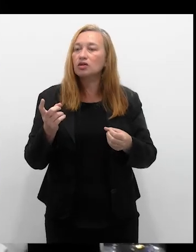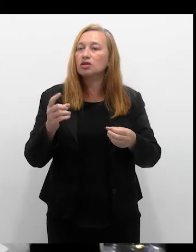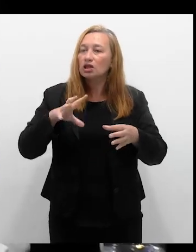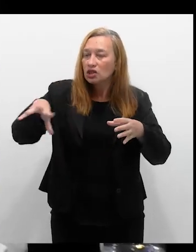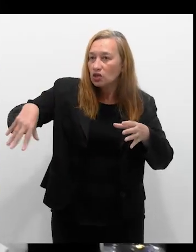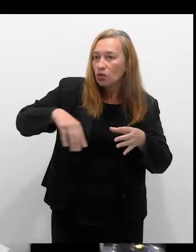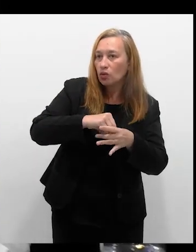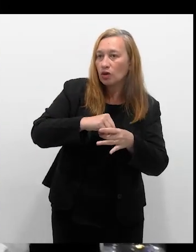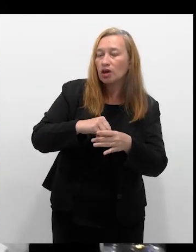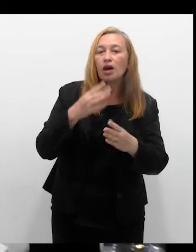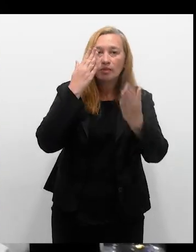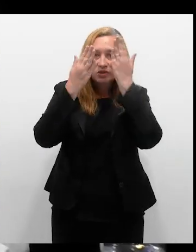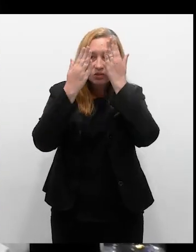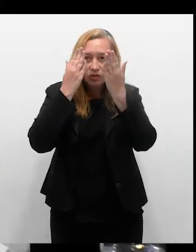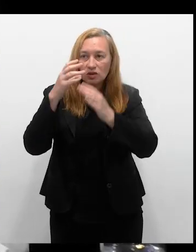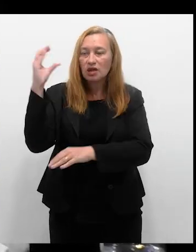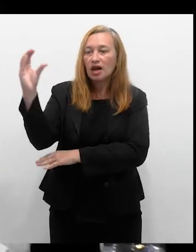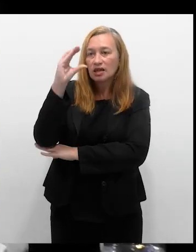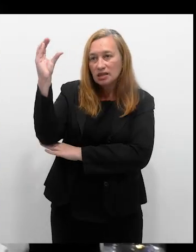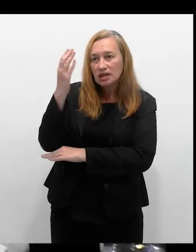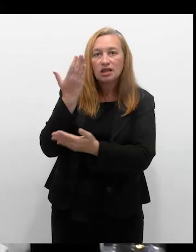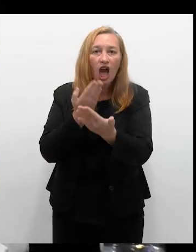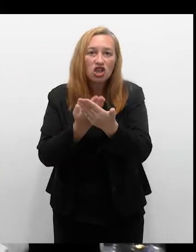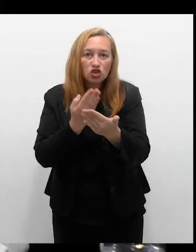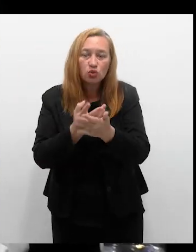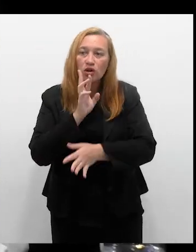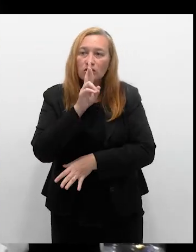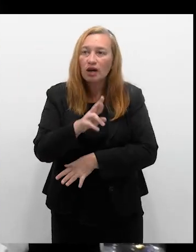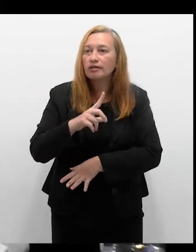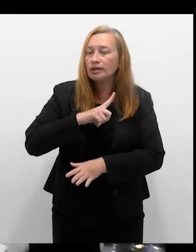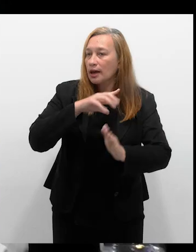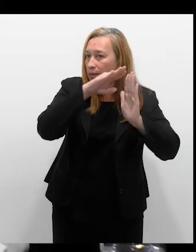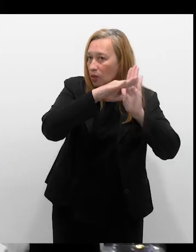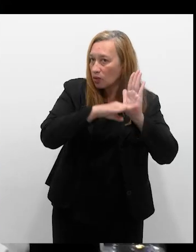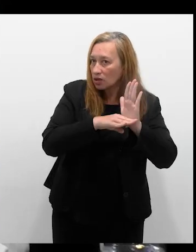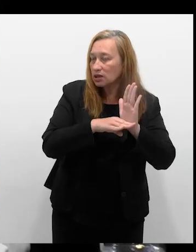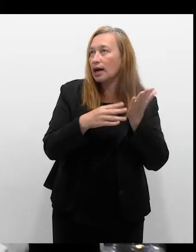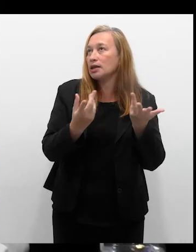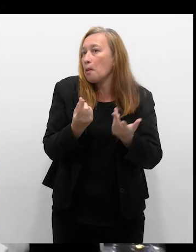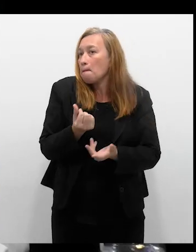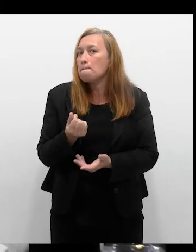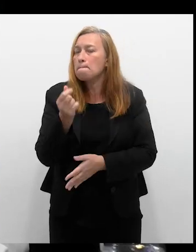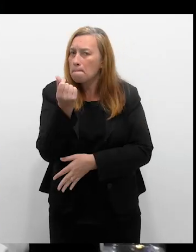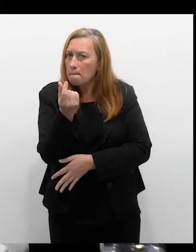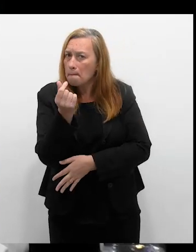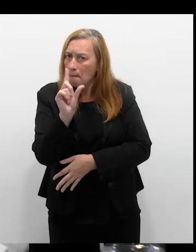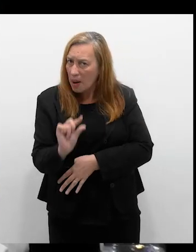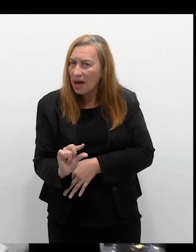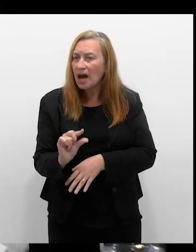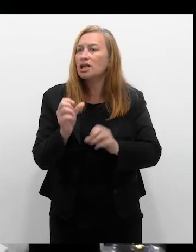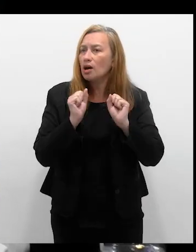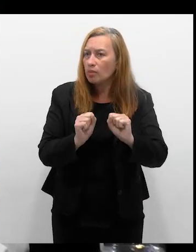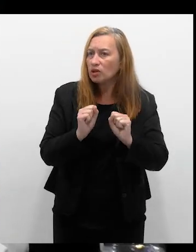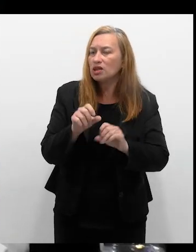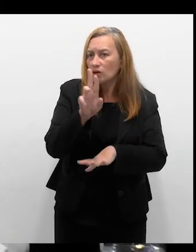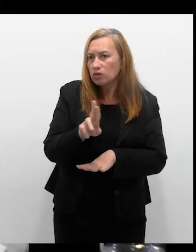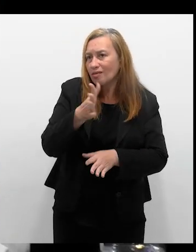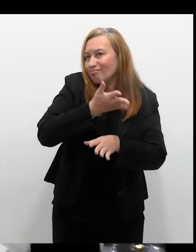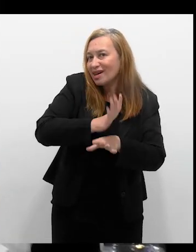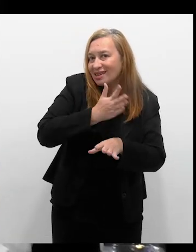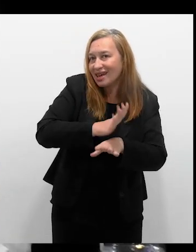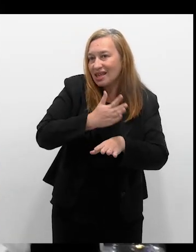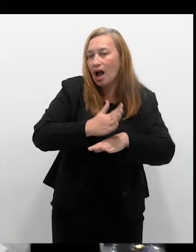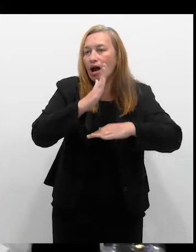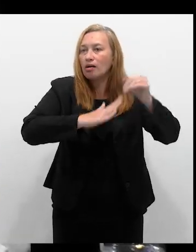a psicologia à ciência, né, a estudos, a resultados. Tem programas relativamente baratos que poderiam ser utilizados para